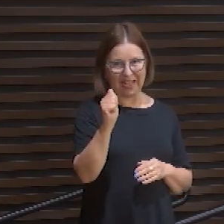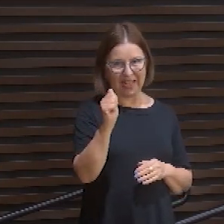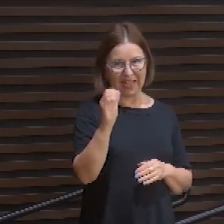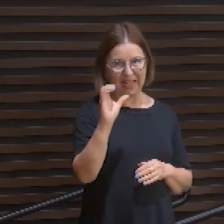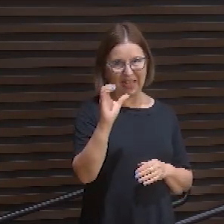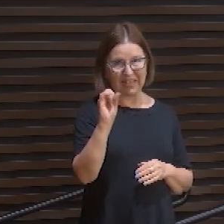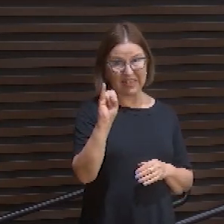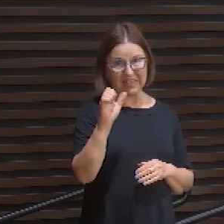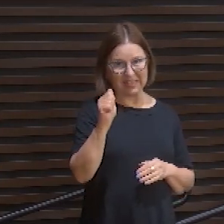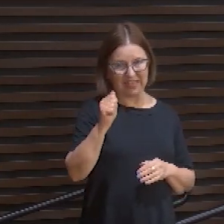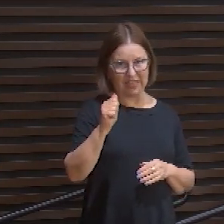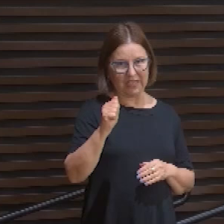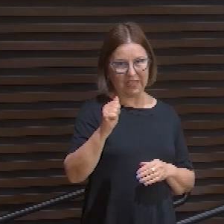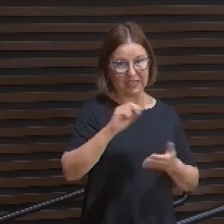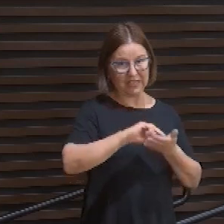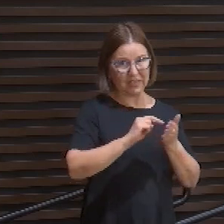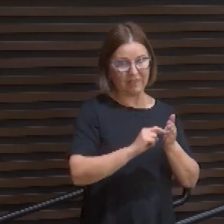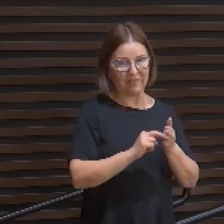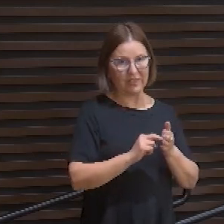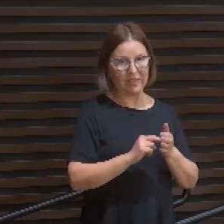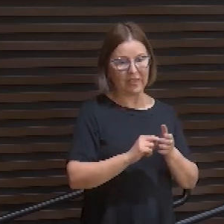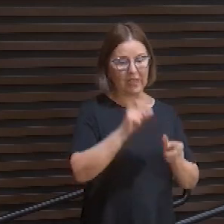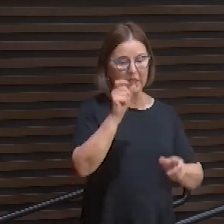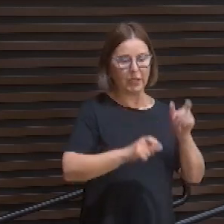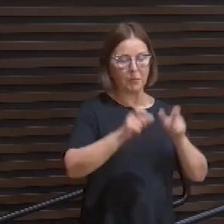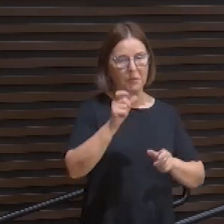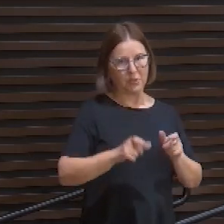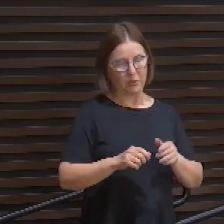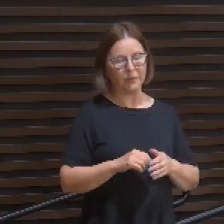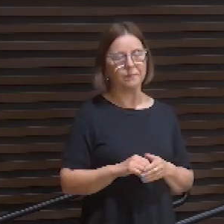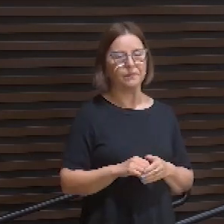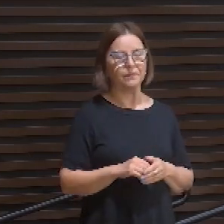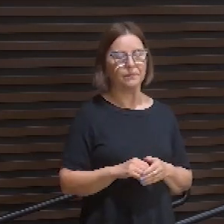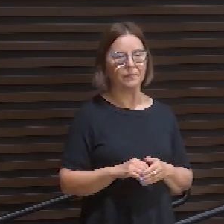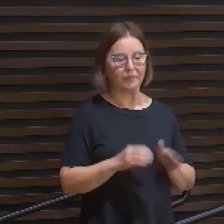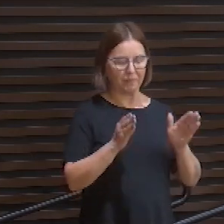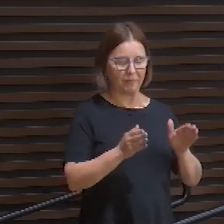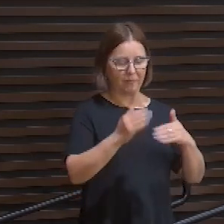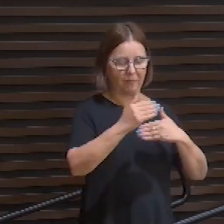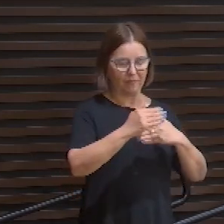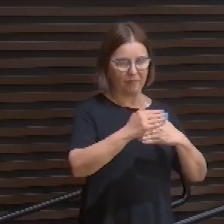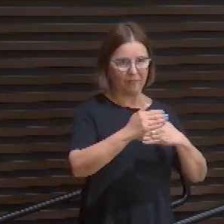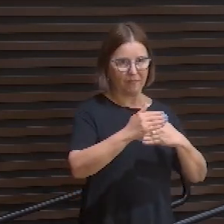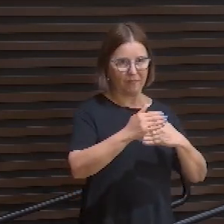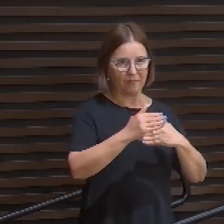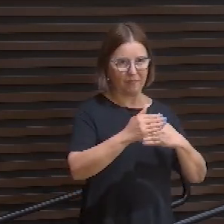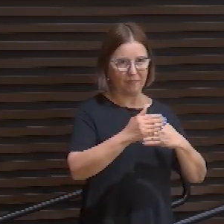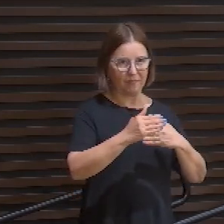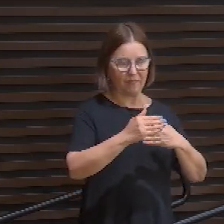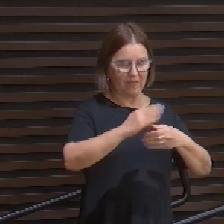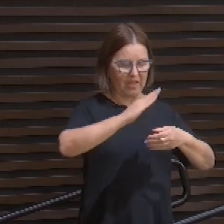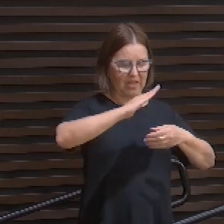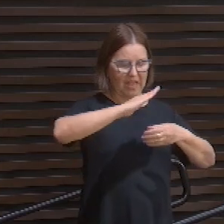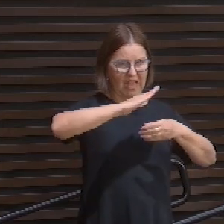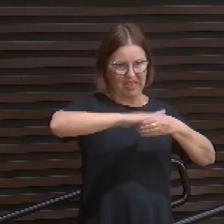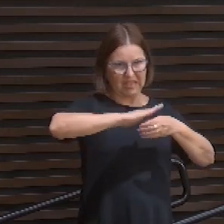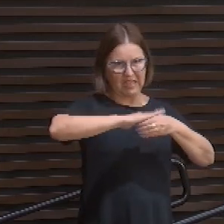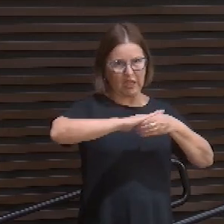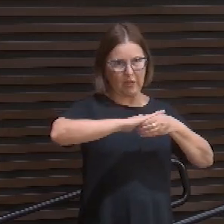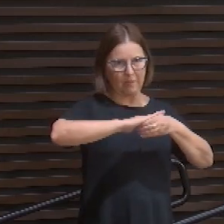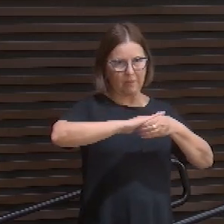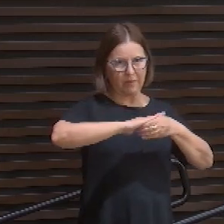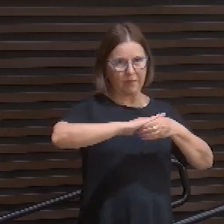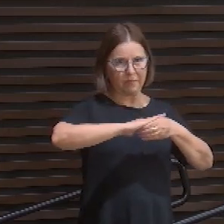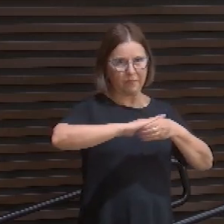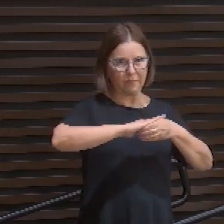humano. E ela era totalmente fechada. E na tampa dela, que era totalmente